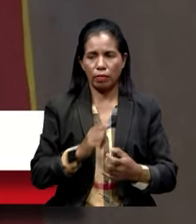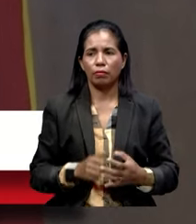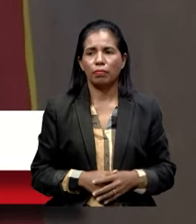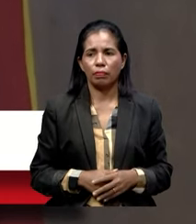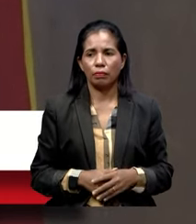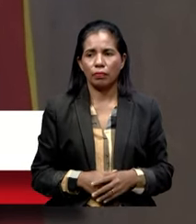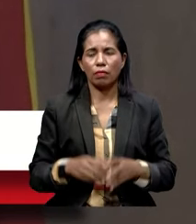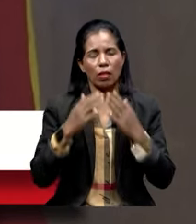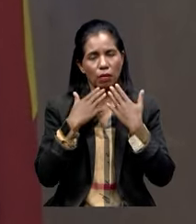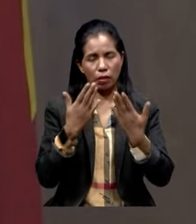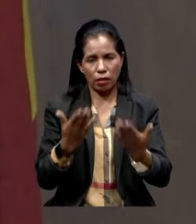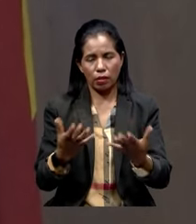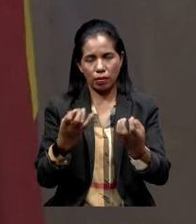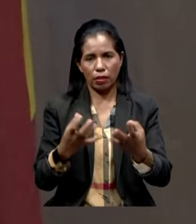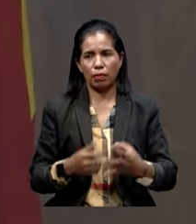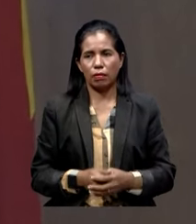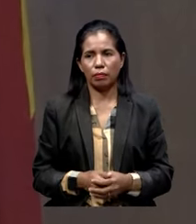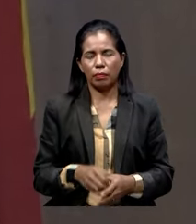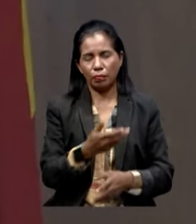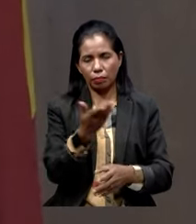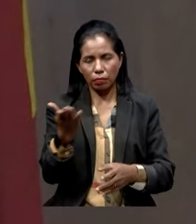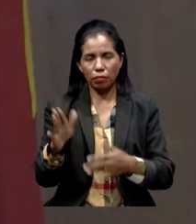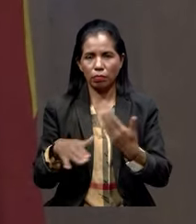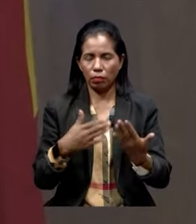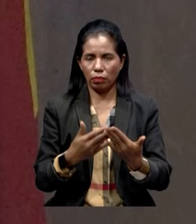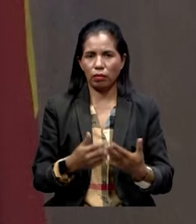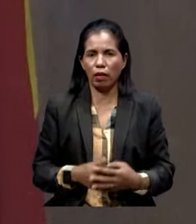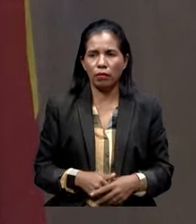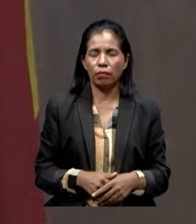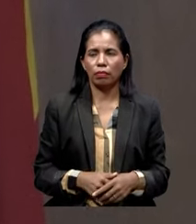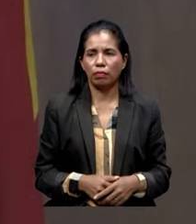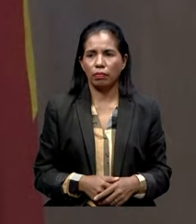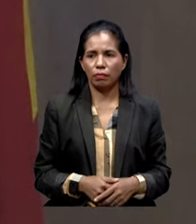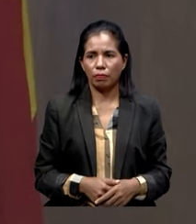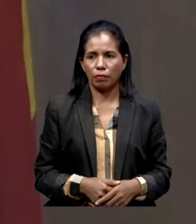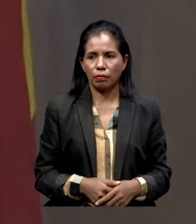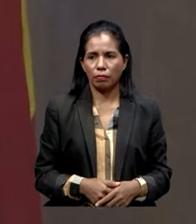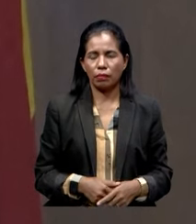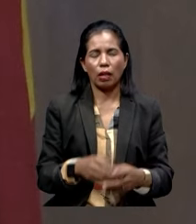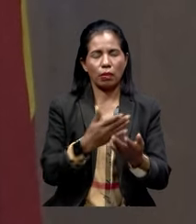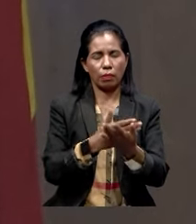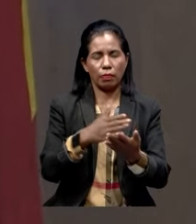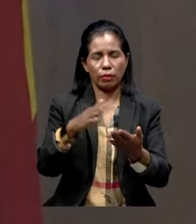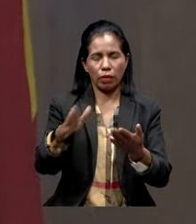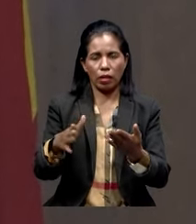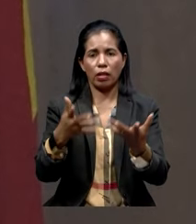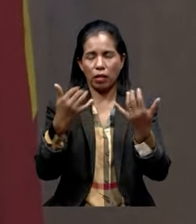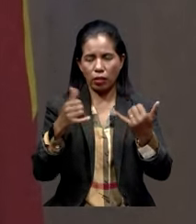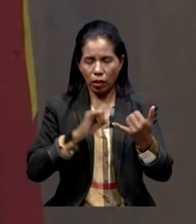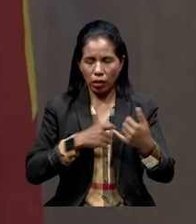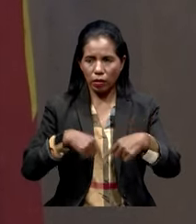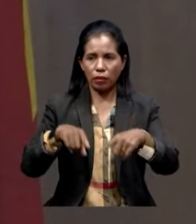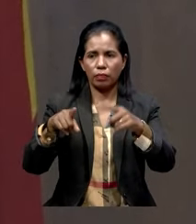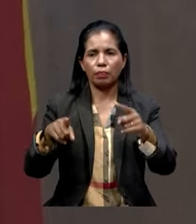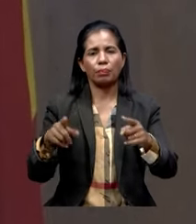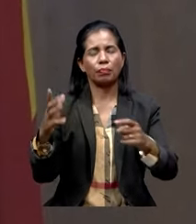A única coisa que posso dizer é que a partir de agora há um secretário-geral das